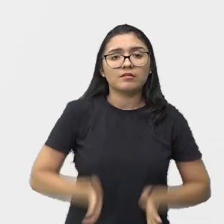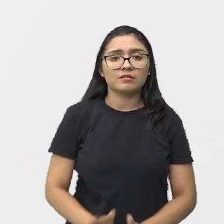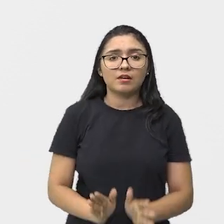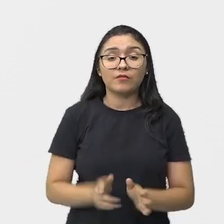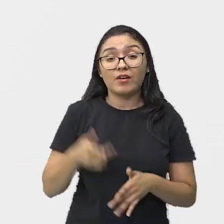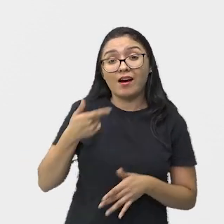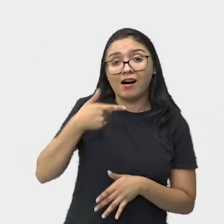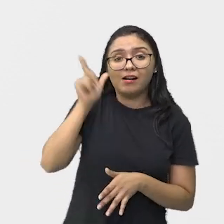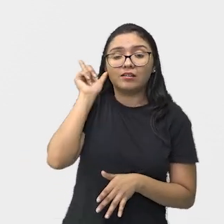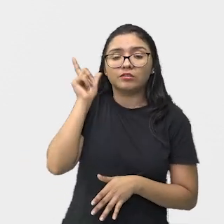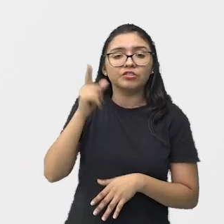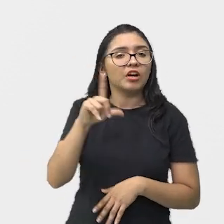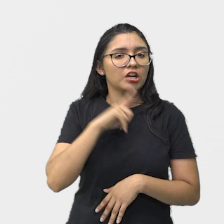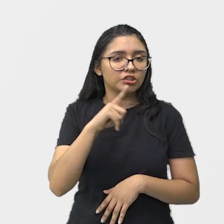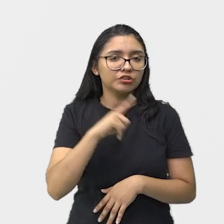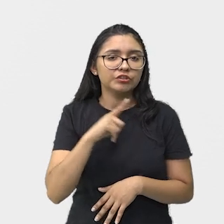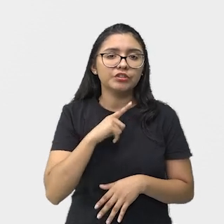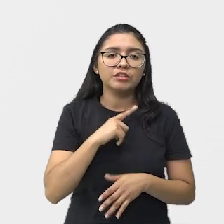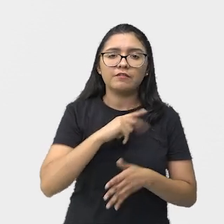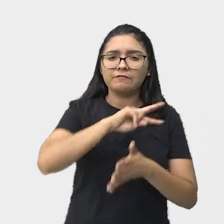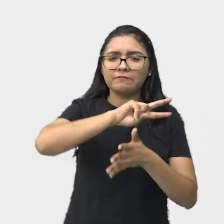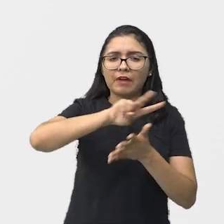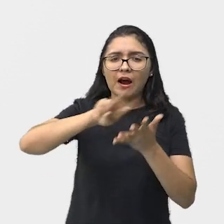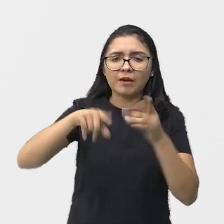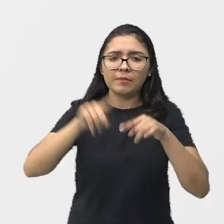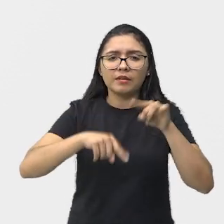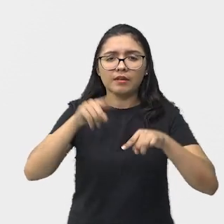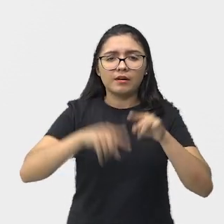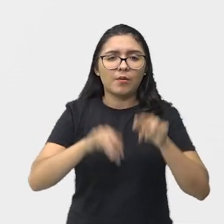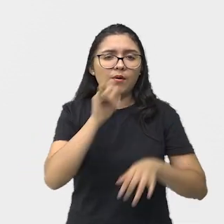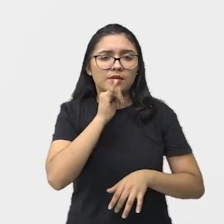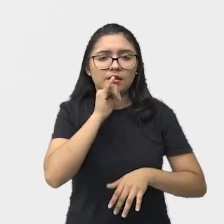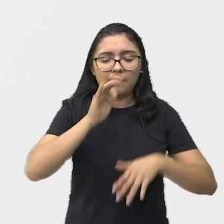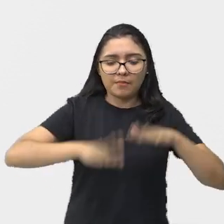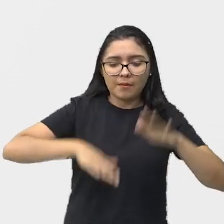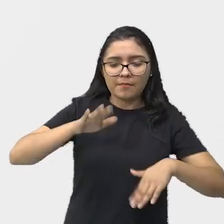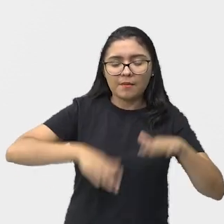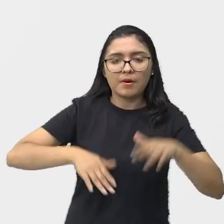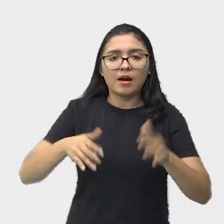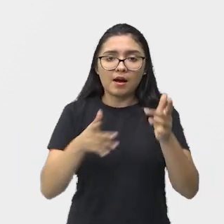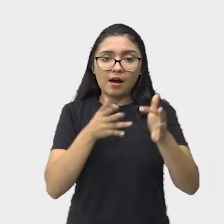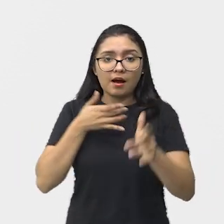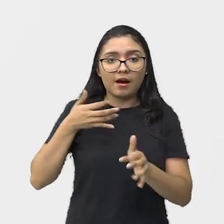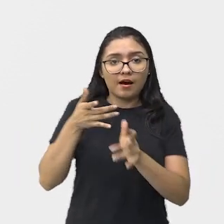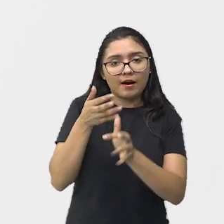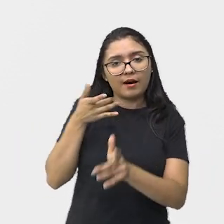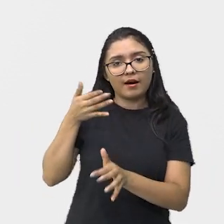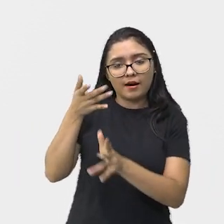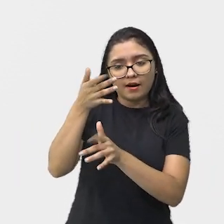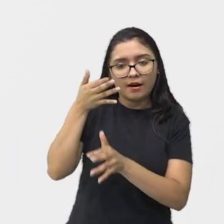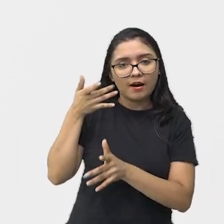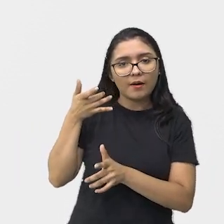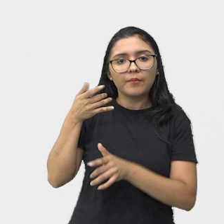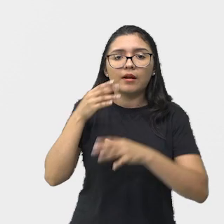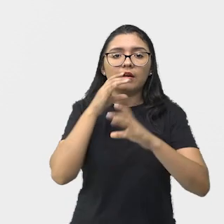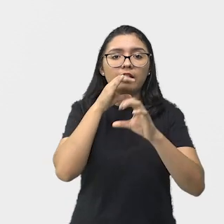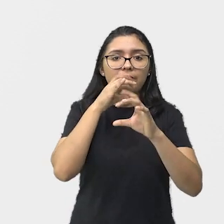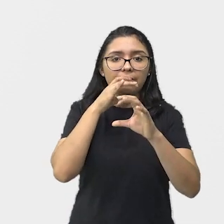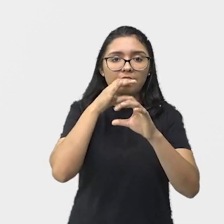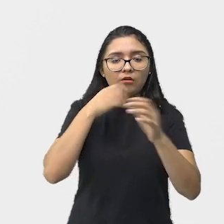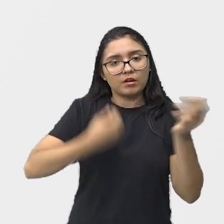a.C. Havia instrumentos variados como o tambor, a harpa, a cítara e a flauta.